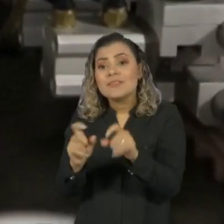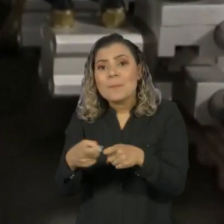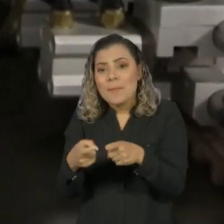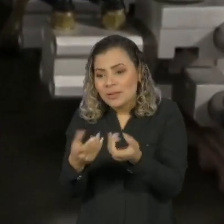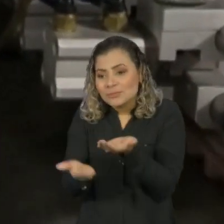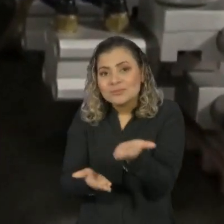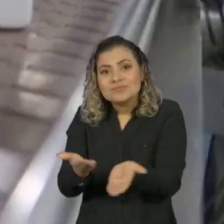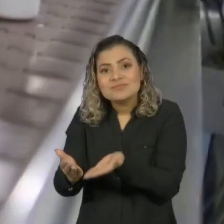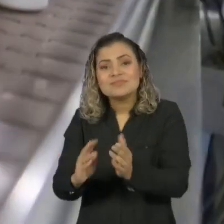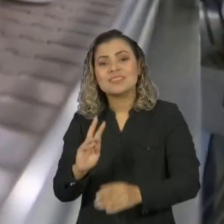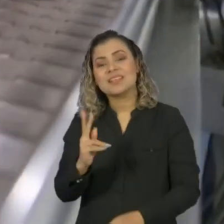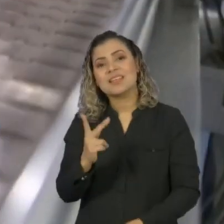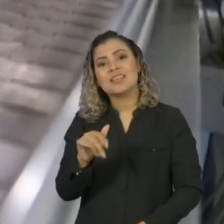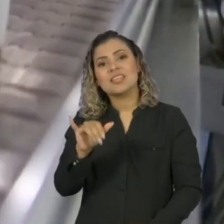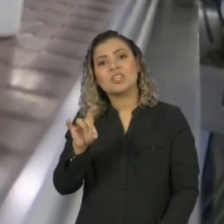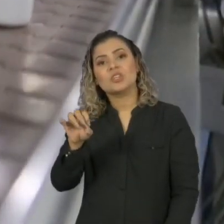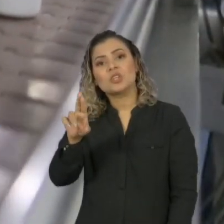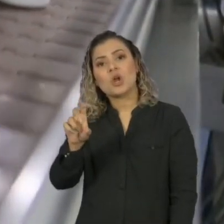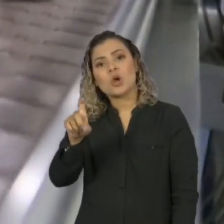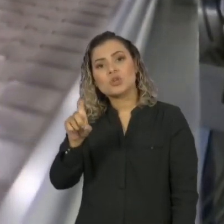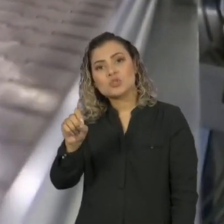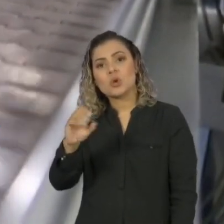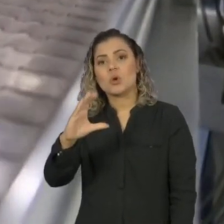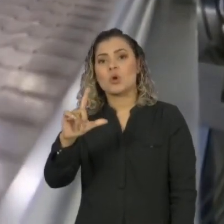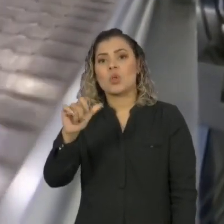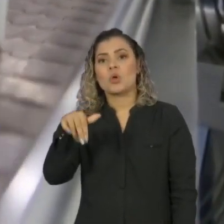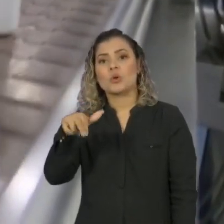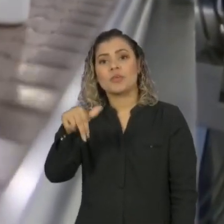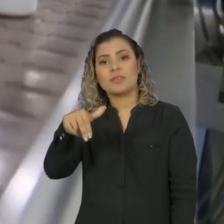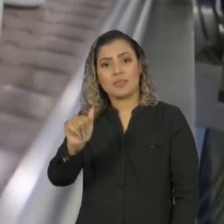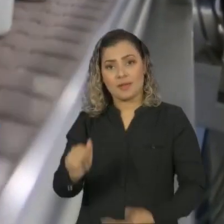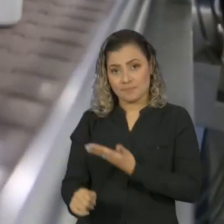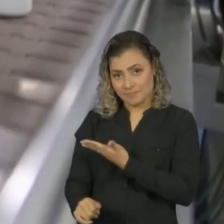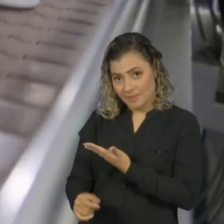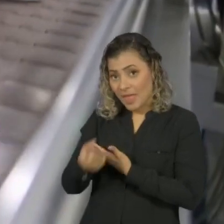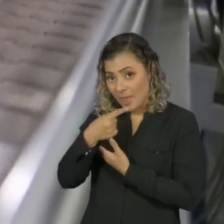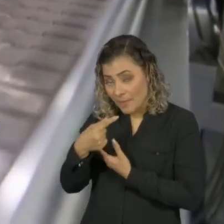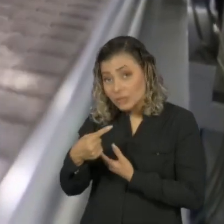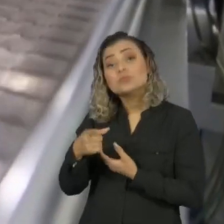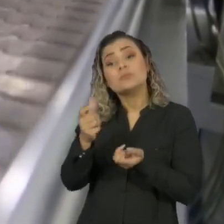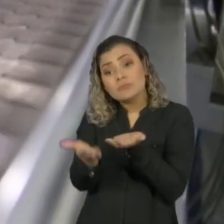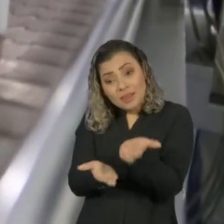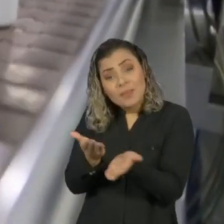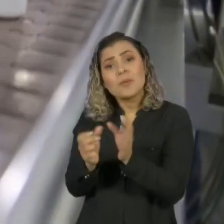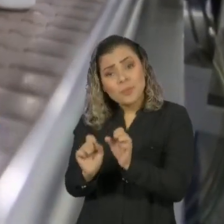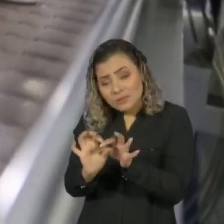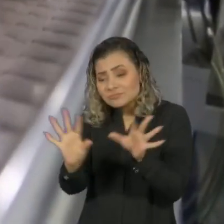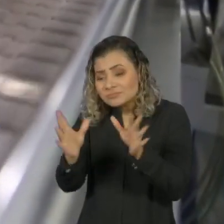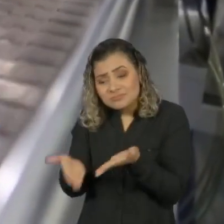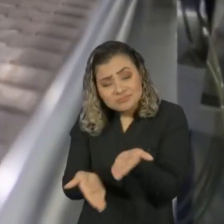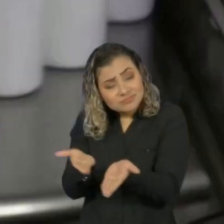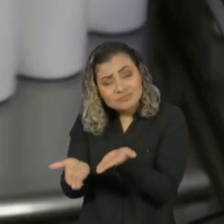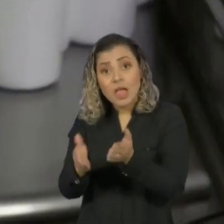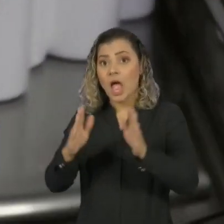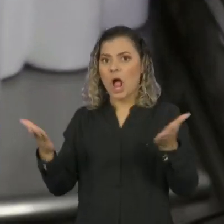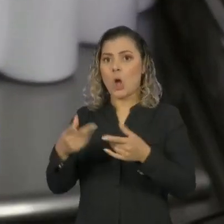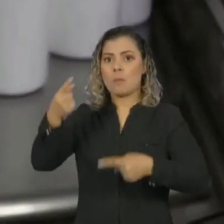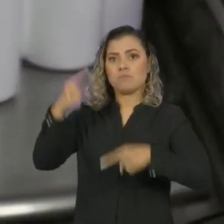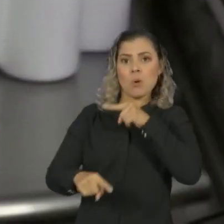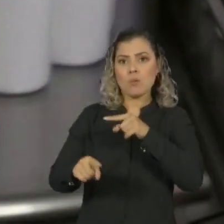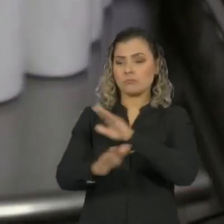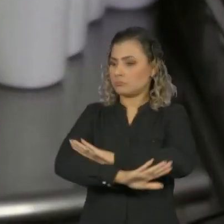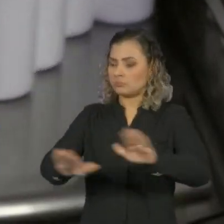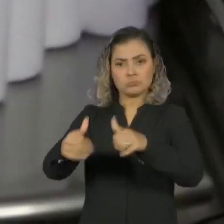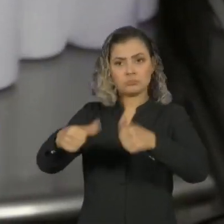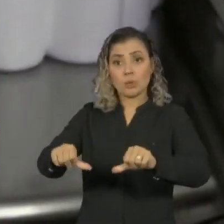hospitais administrar hidroxicloroquina como tratamento para pacientes com formas graves da Covid-19,